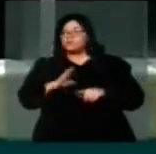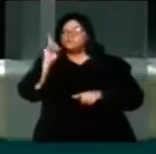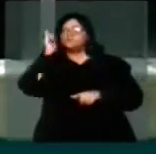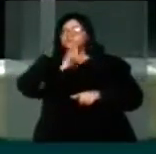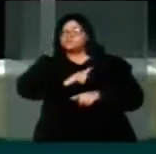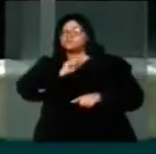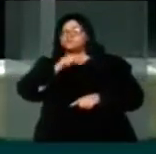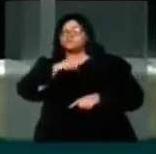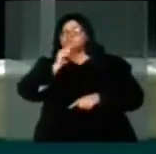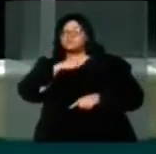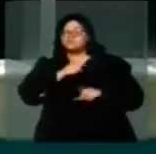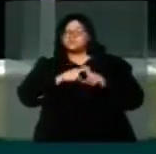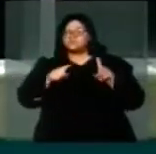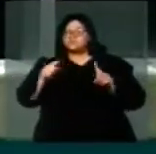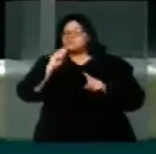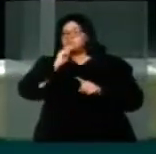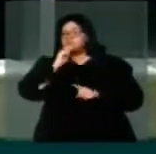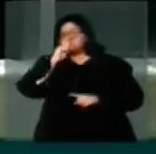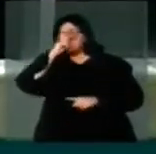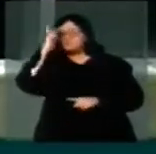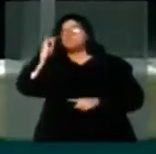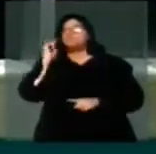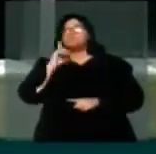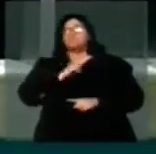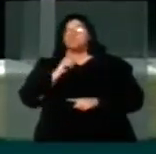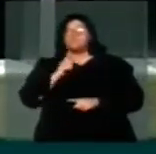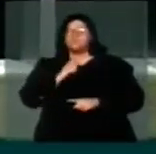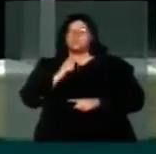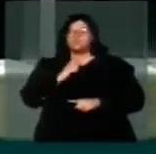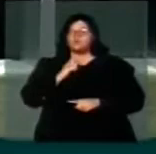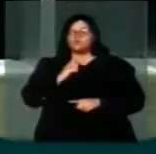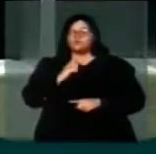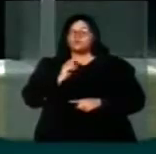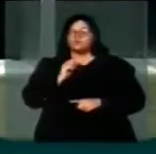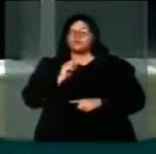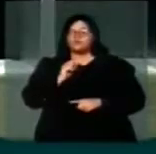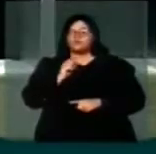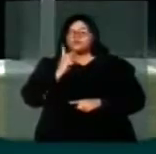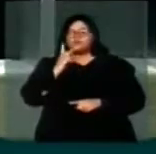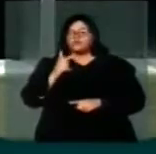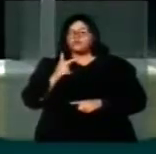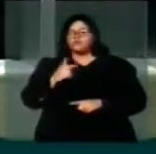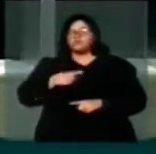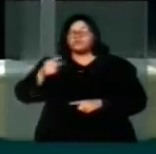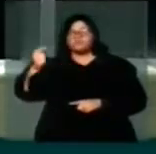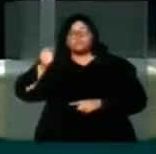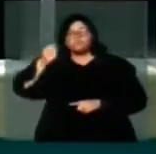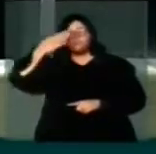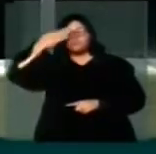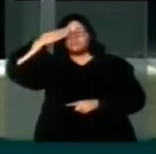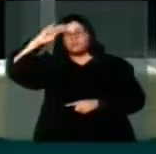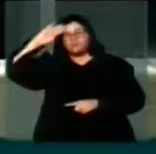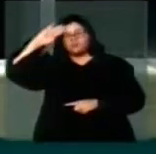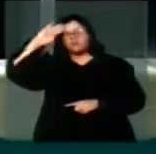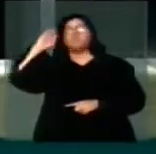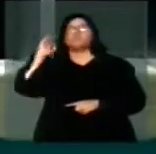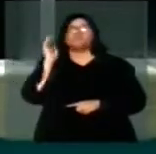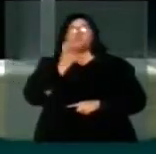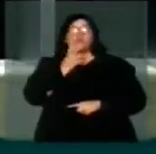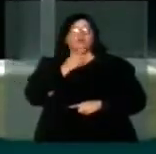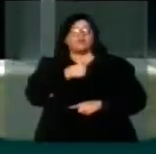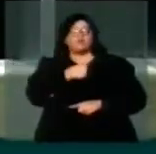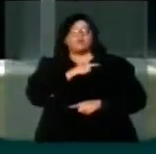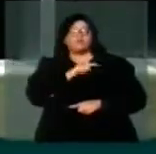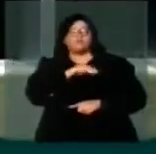isso. E ainda tem gente na Avenida Paulista dizendo: tem que ir para Cuba. Eles que querem ir para Miami, mas